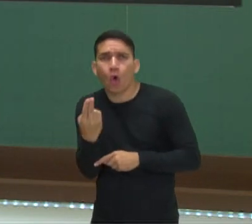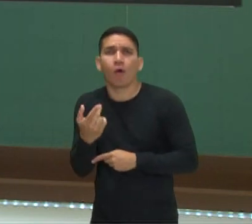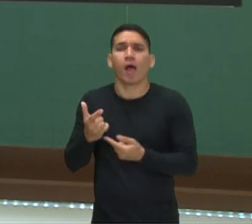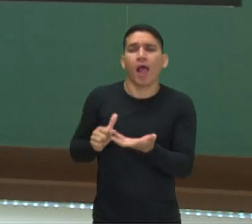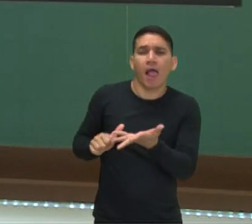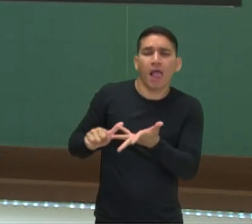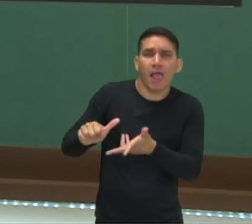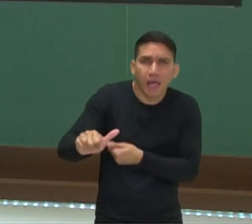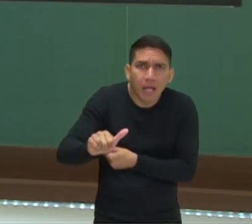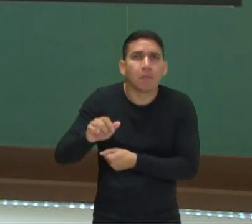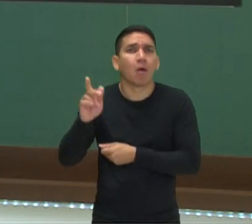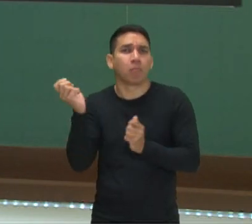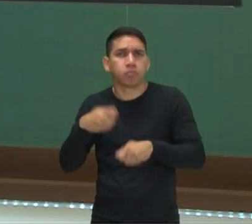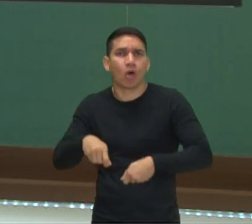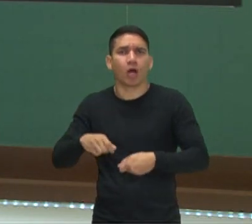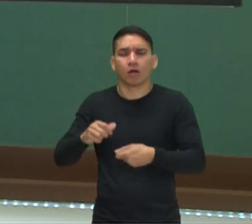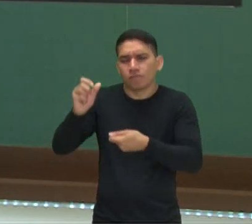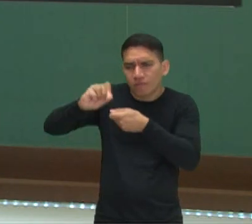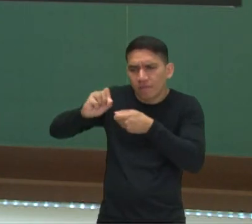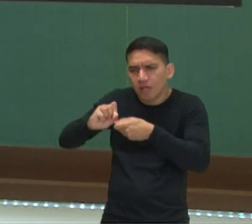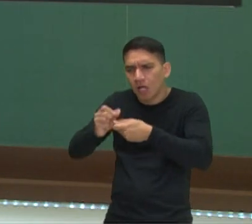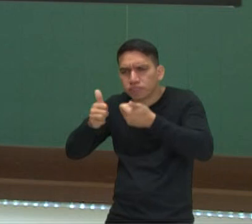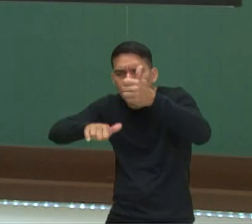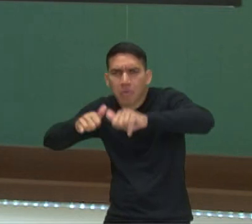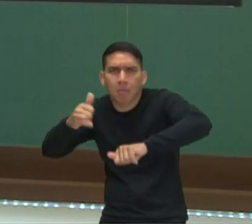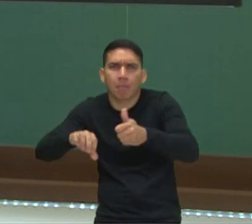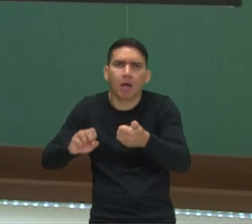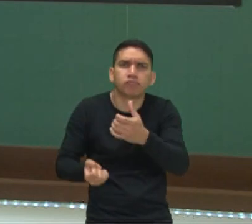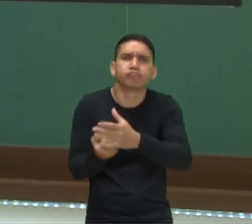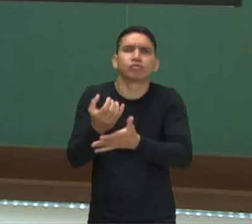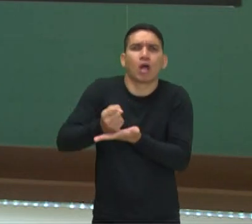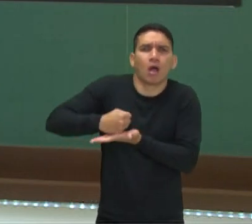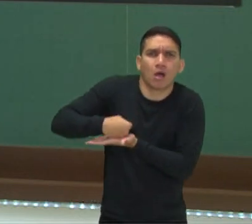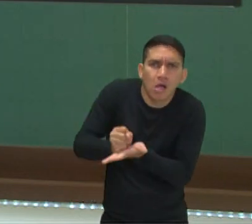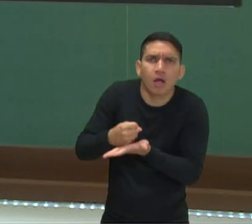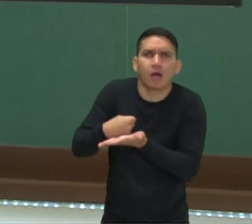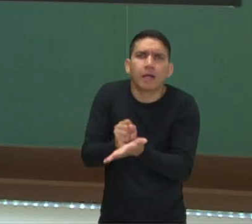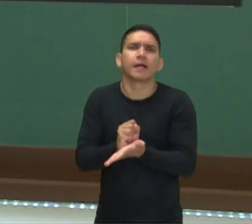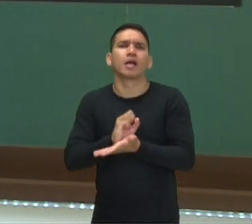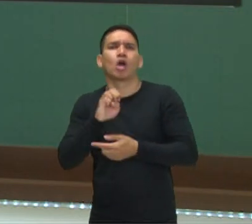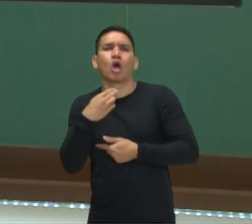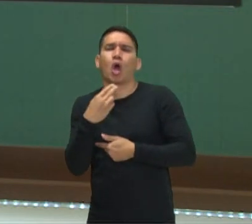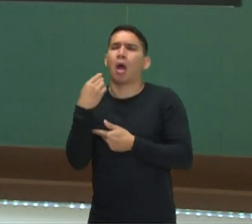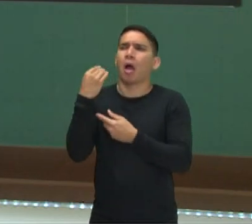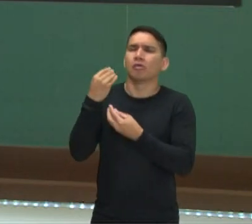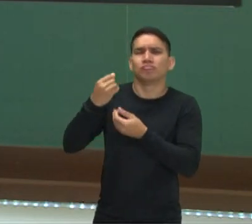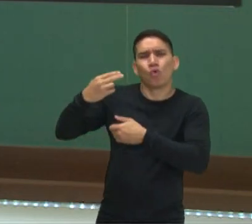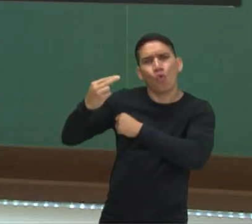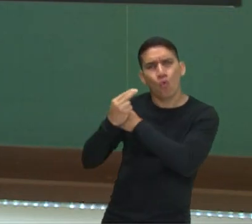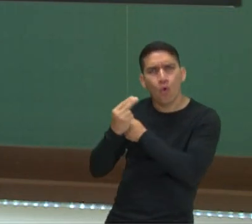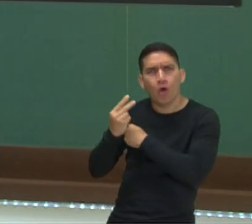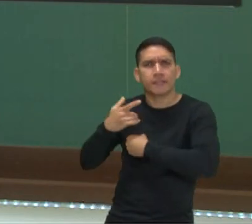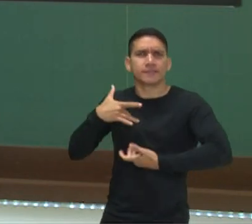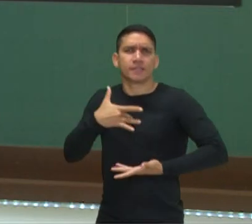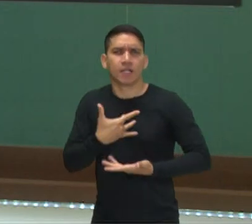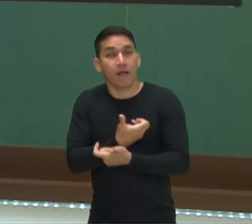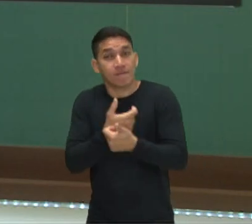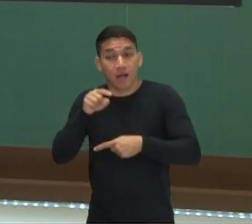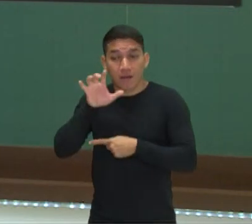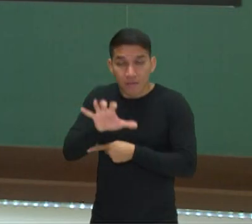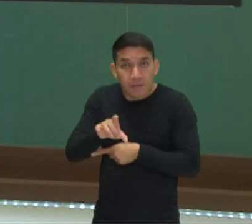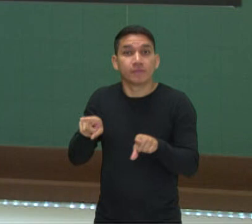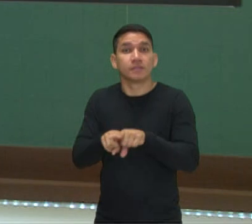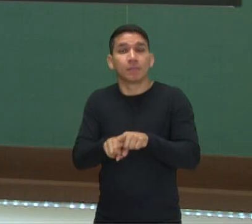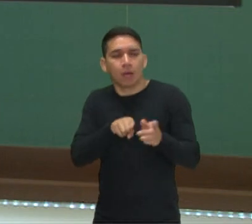servir como princípio ativo, para desenvolver um medicamento, cosméticos. Até isso os